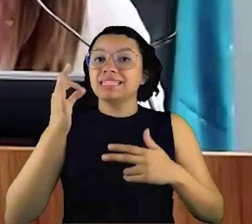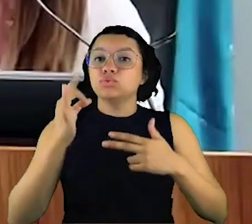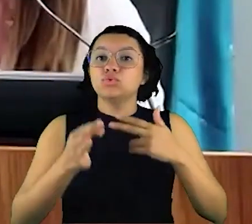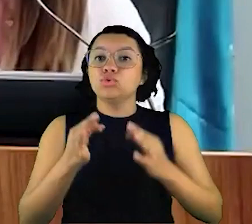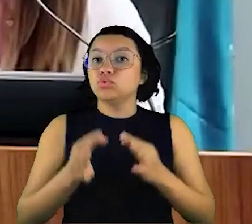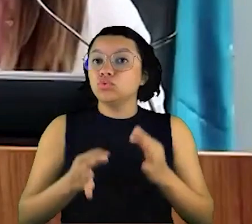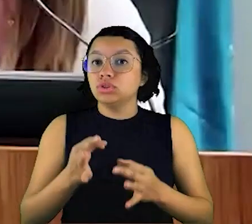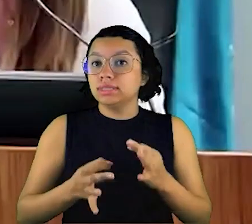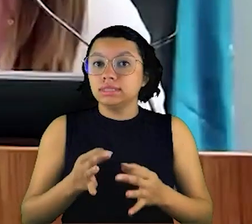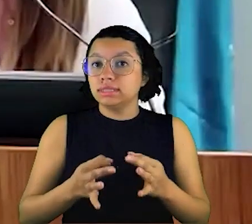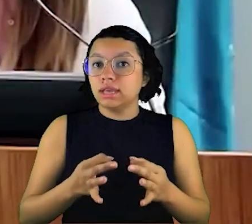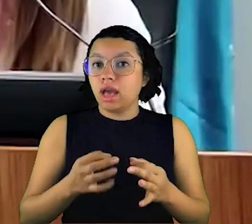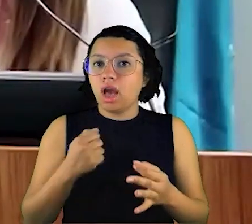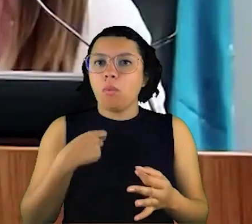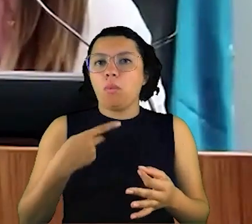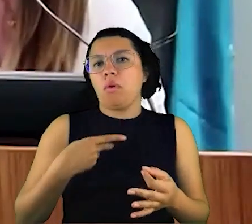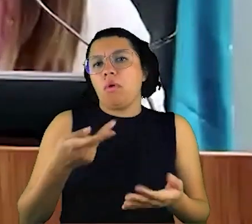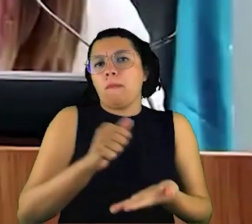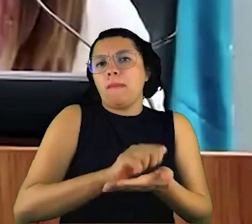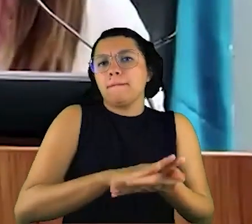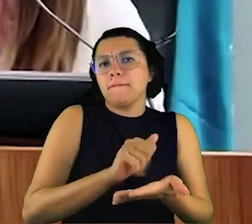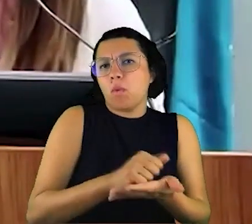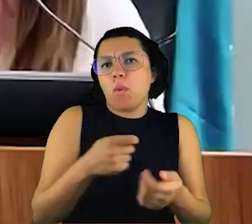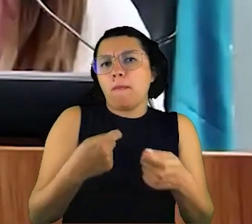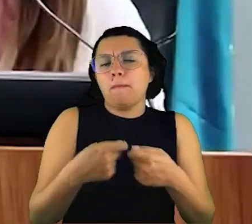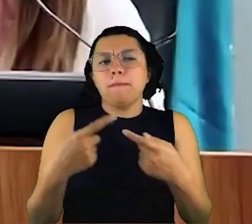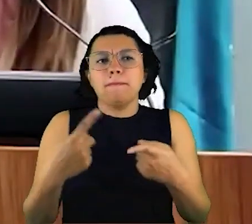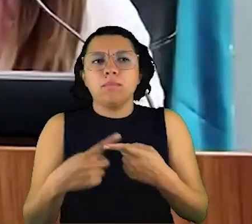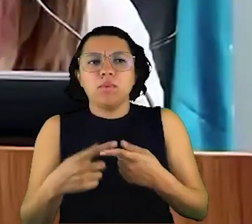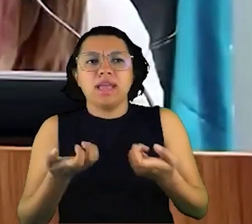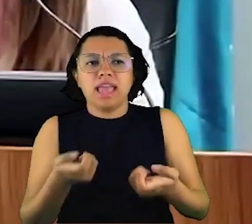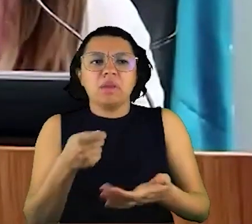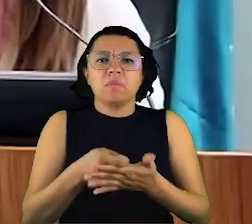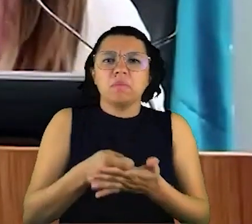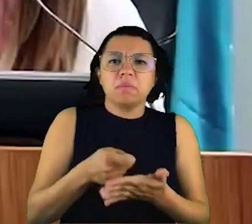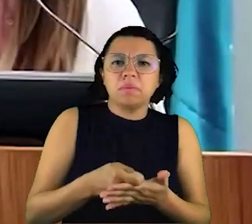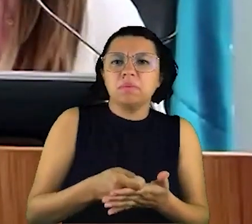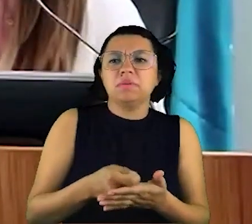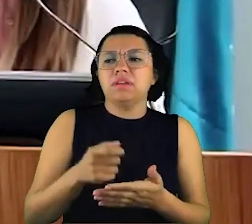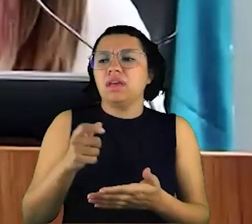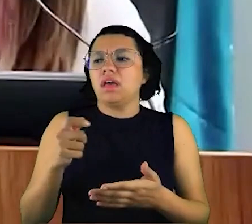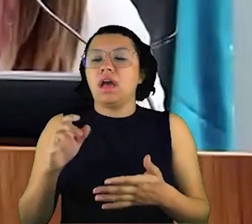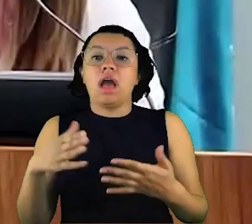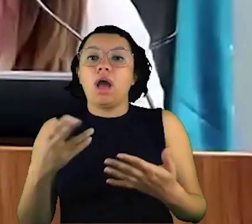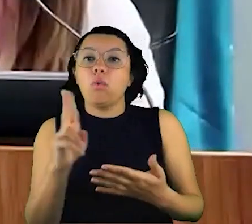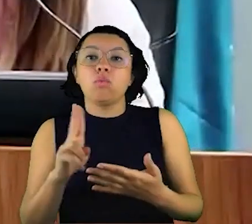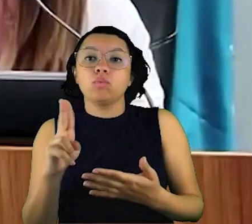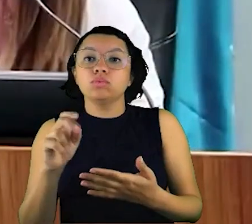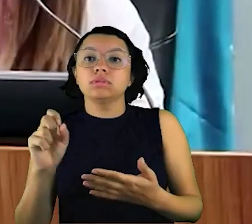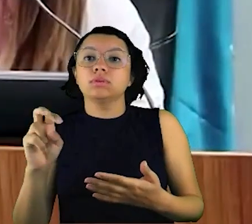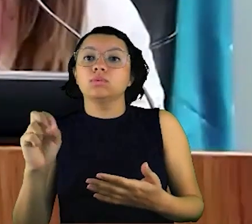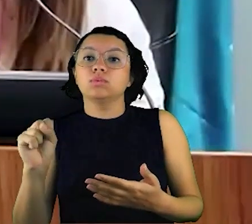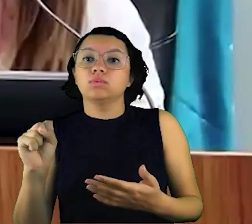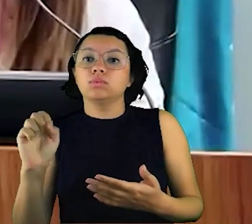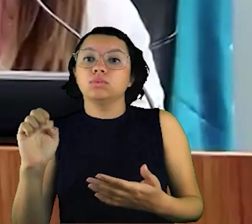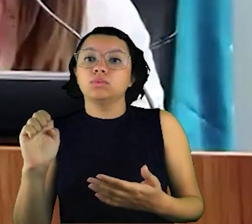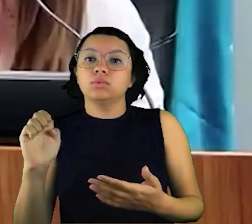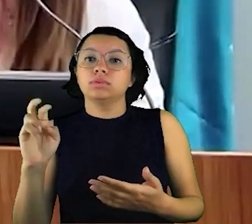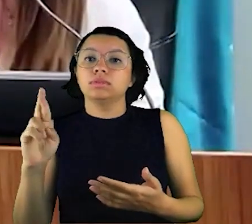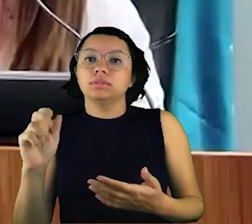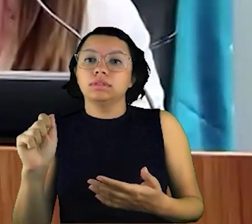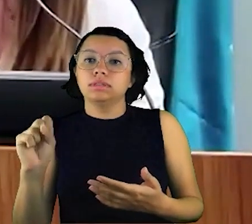apliquei uma multa, uma astrente, quero que aquilo seja cumprido, o cara é renitente, uso o Serasa Jude.